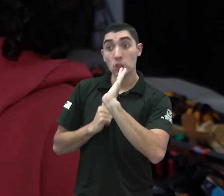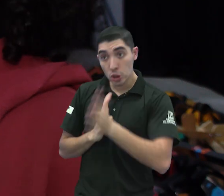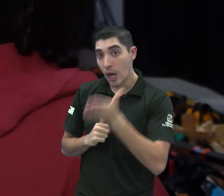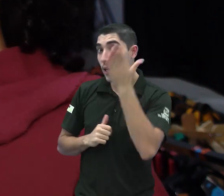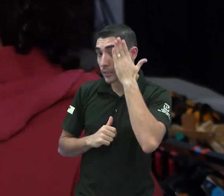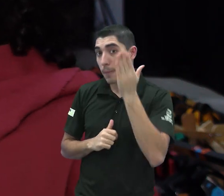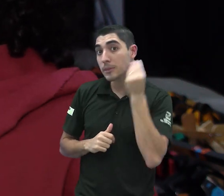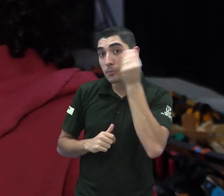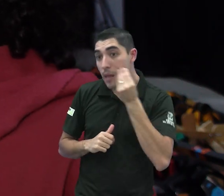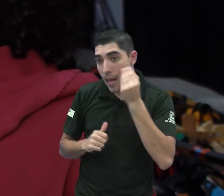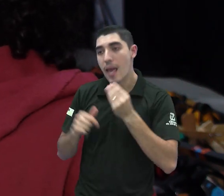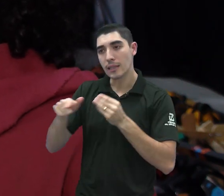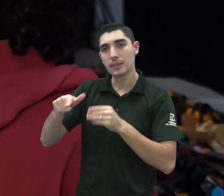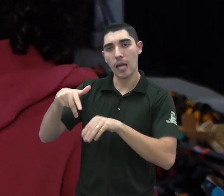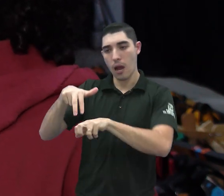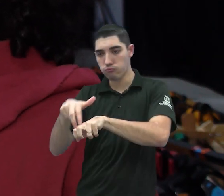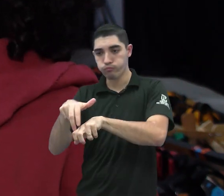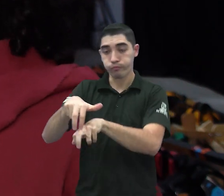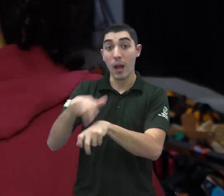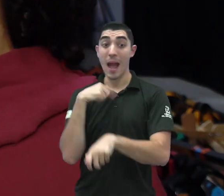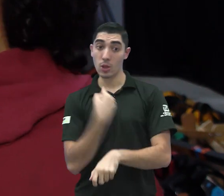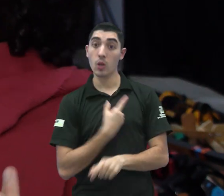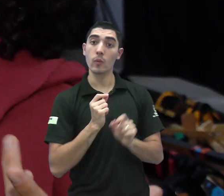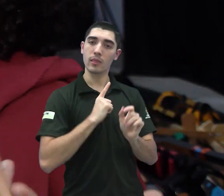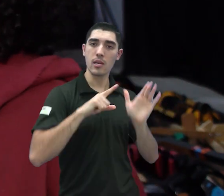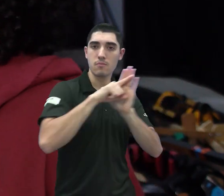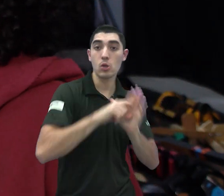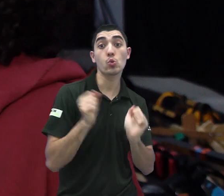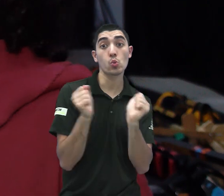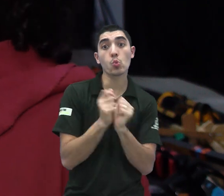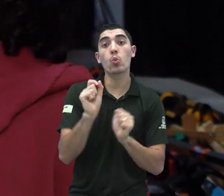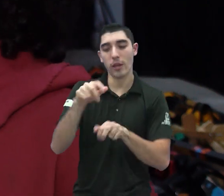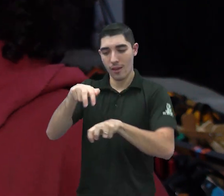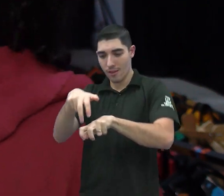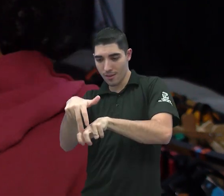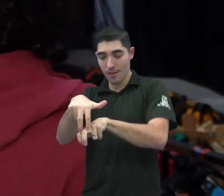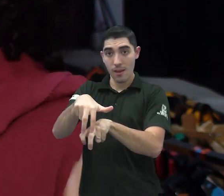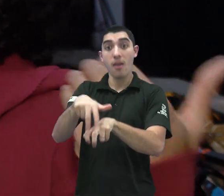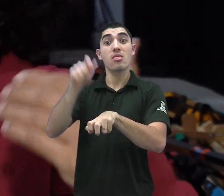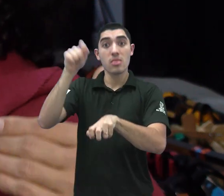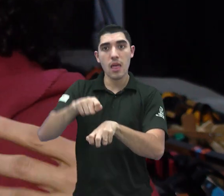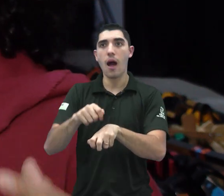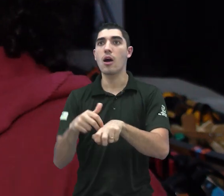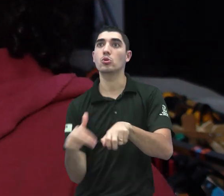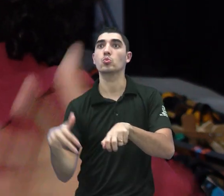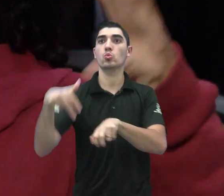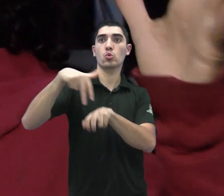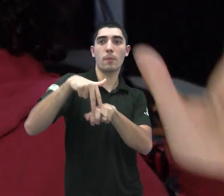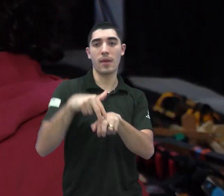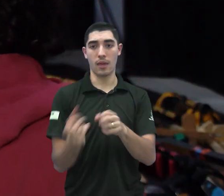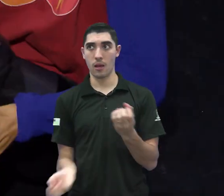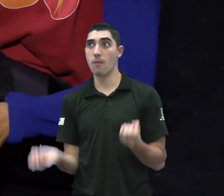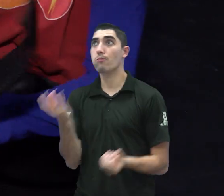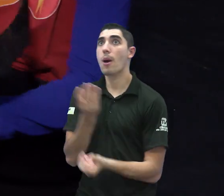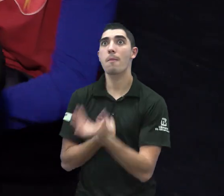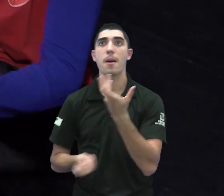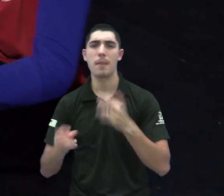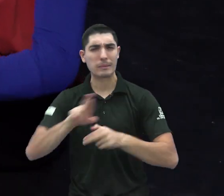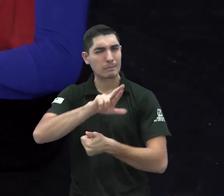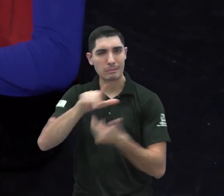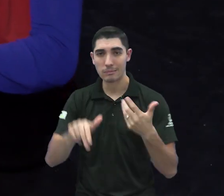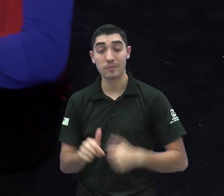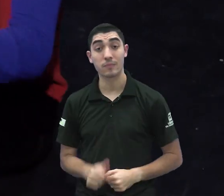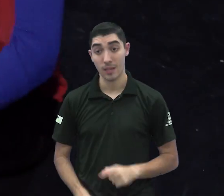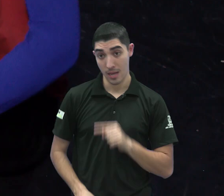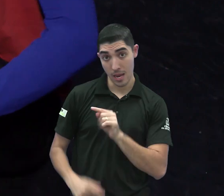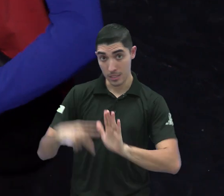pau, e a gente quer compartilhar um pouco dessa nossa pesquisa que envolve acrobacias, subidas, descidas e portagens. O